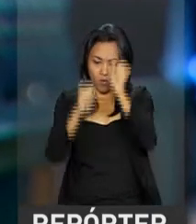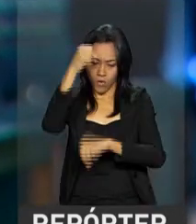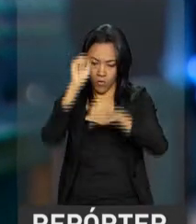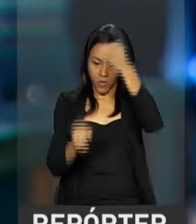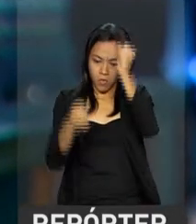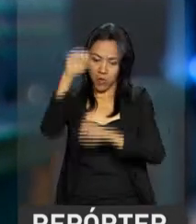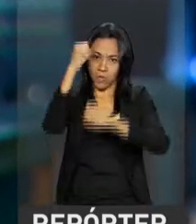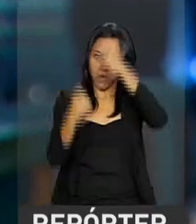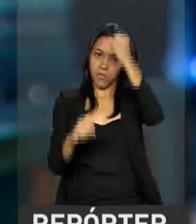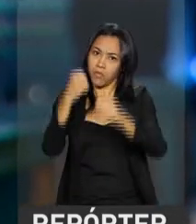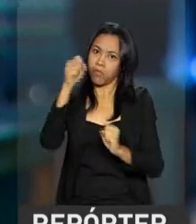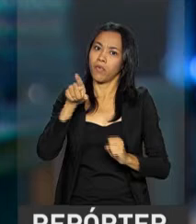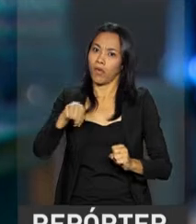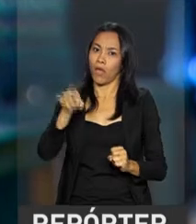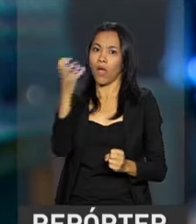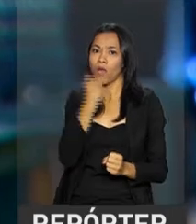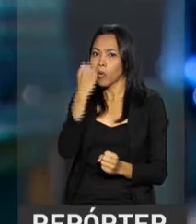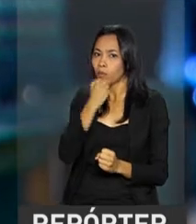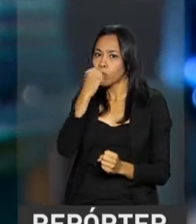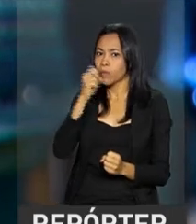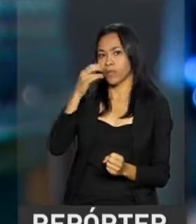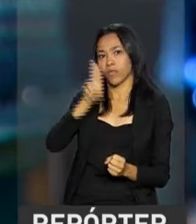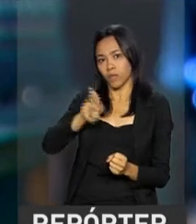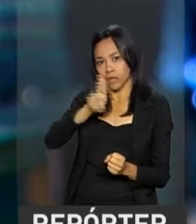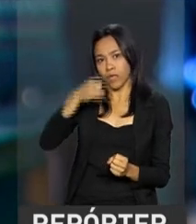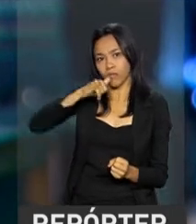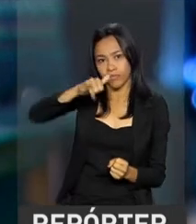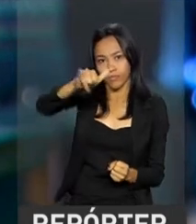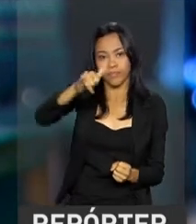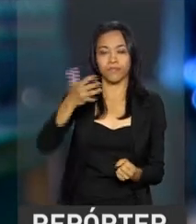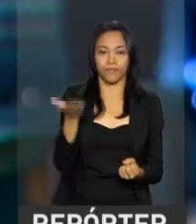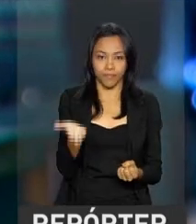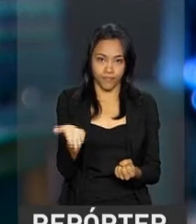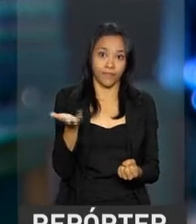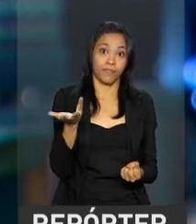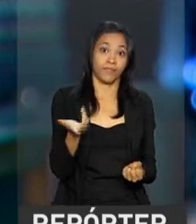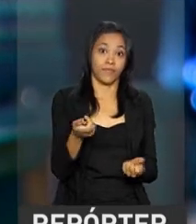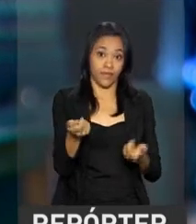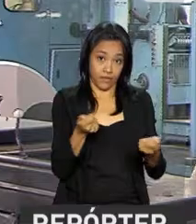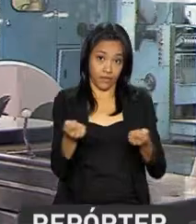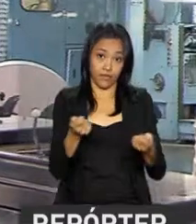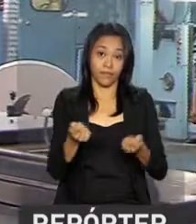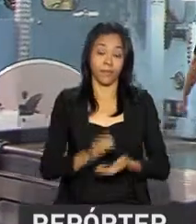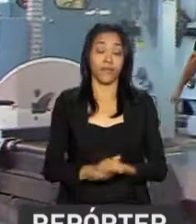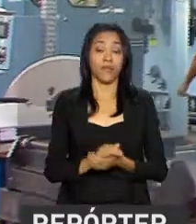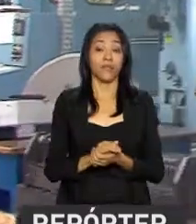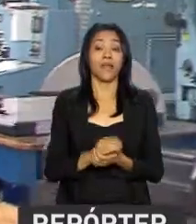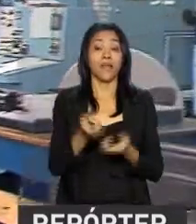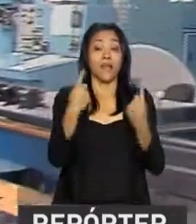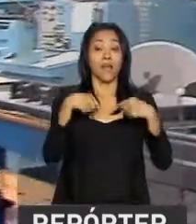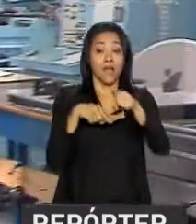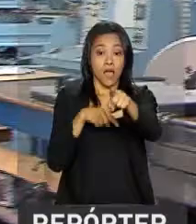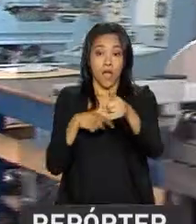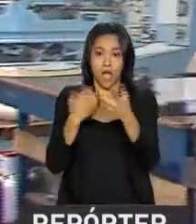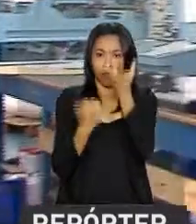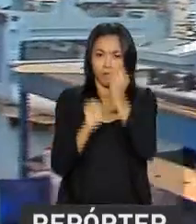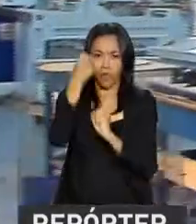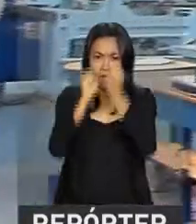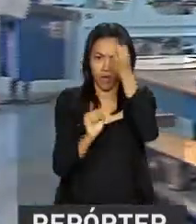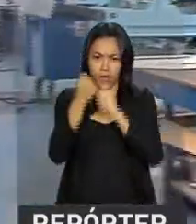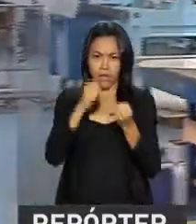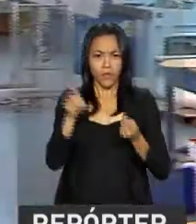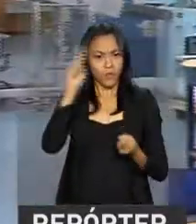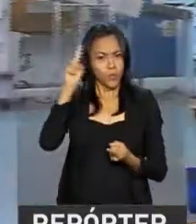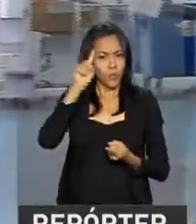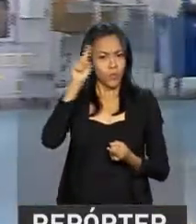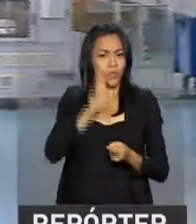na produção então você tem cima na economia não desprezível na questão ambiental as máquinas que edita o diário todos